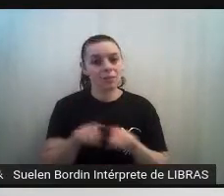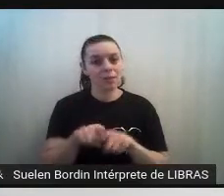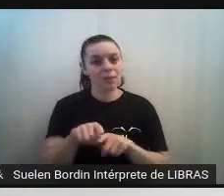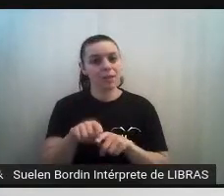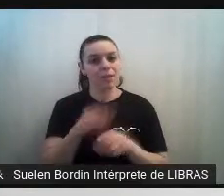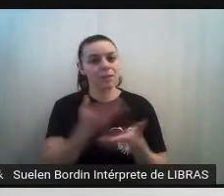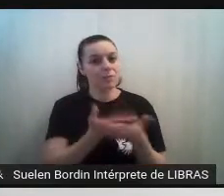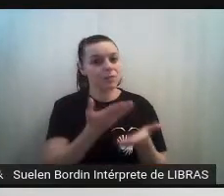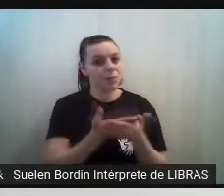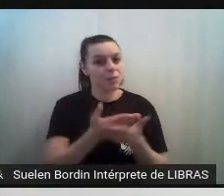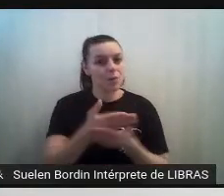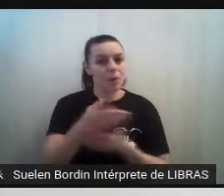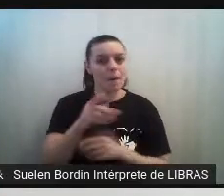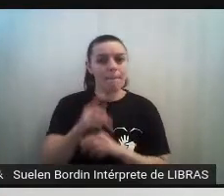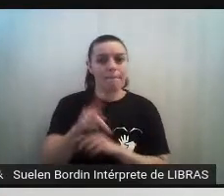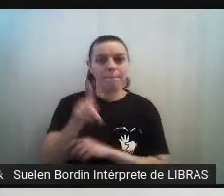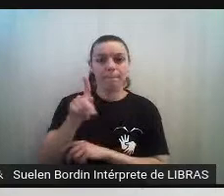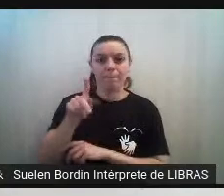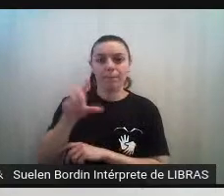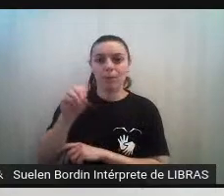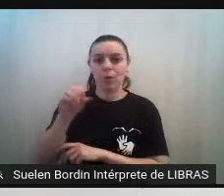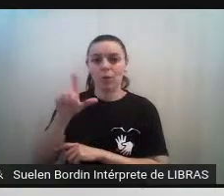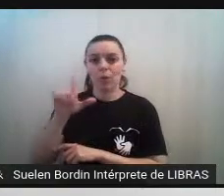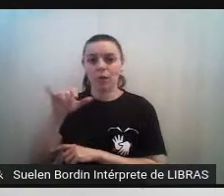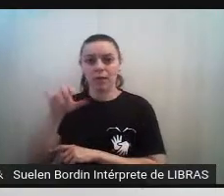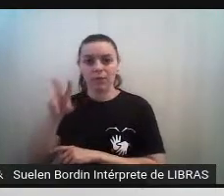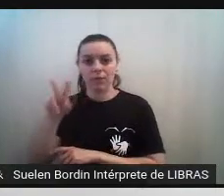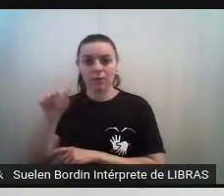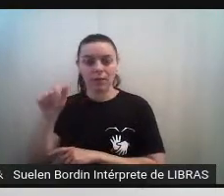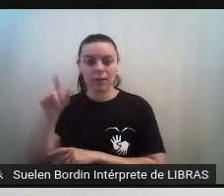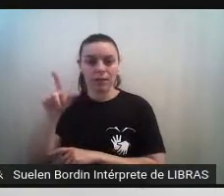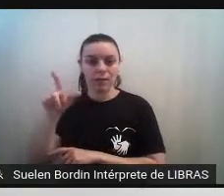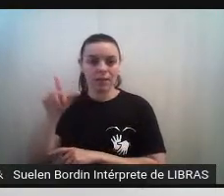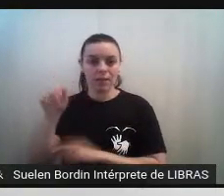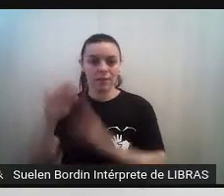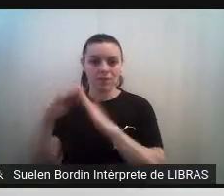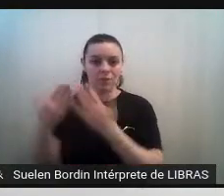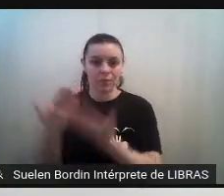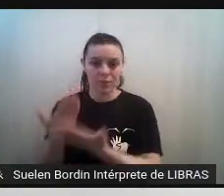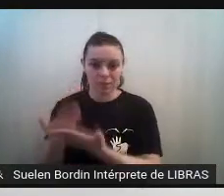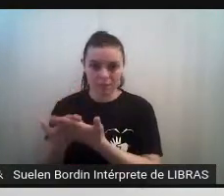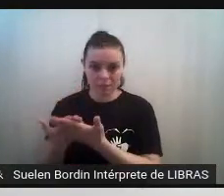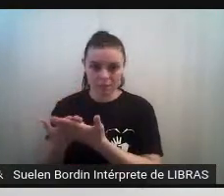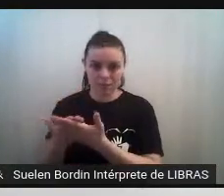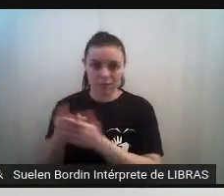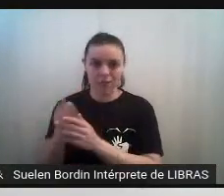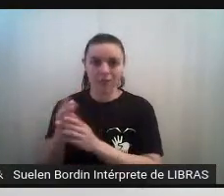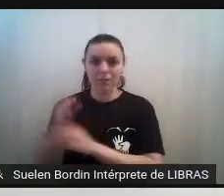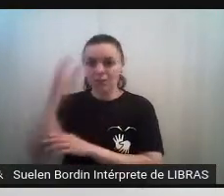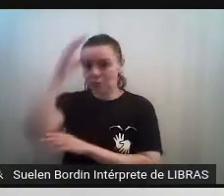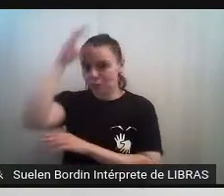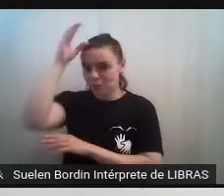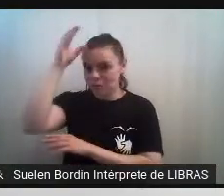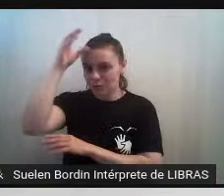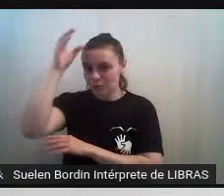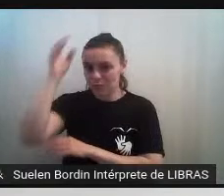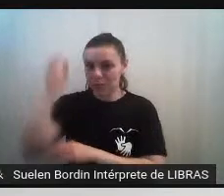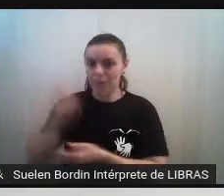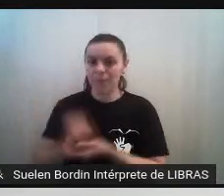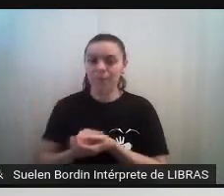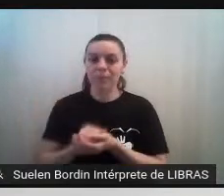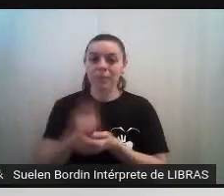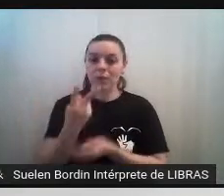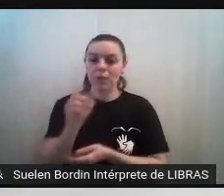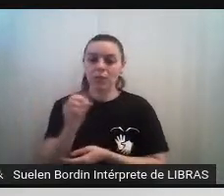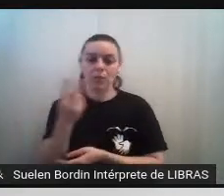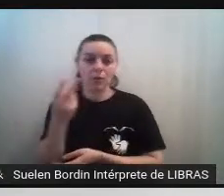Estadual Polivalente, em Curitiba, e participou desse projeto. Em 2020, esse ano, Bruna ingressou